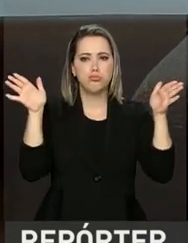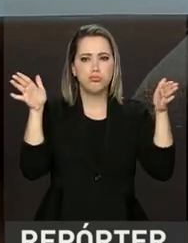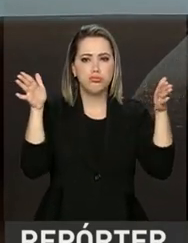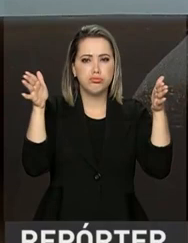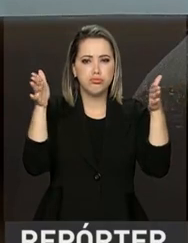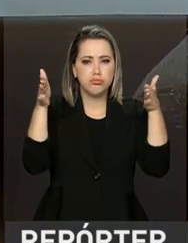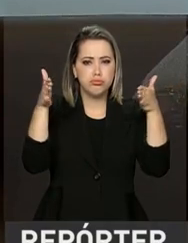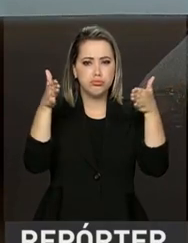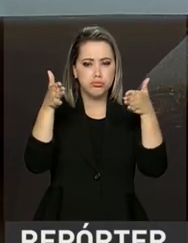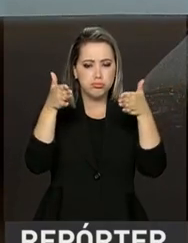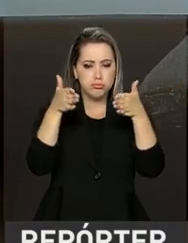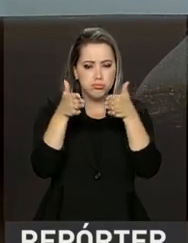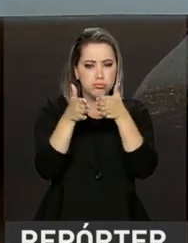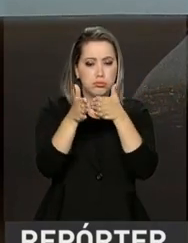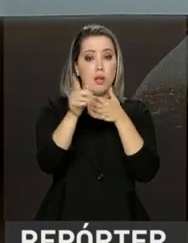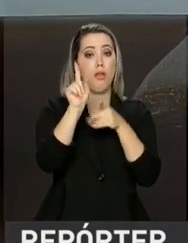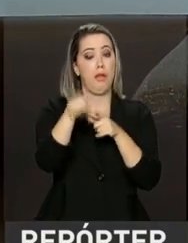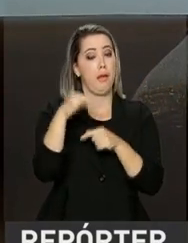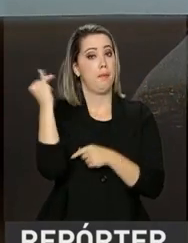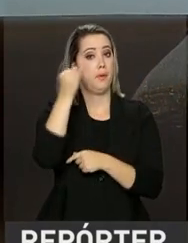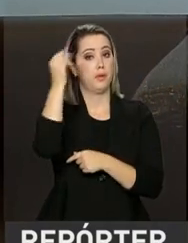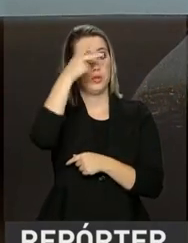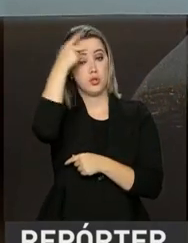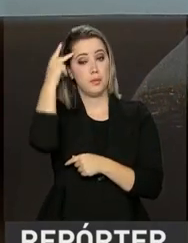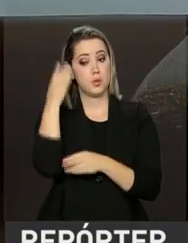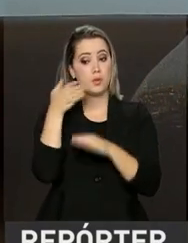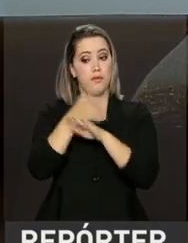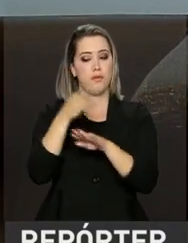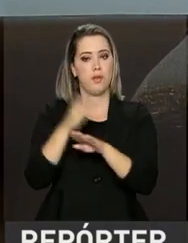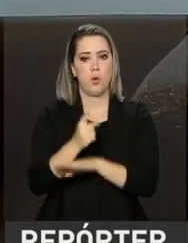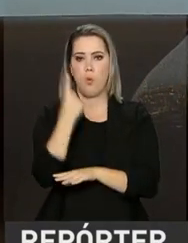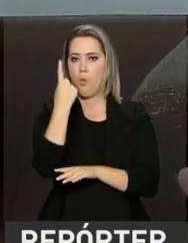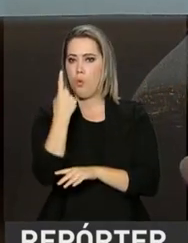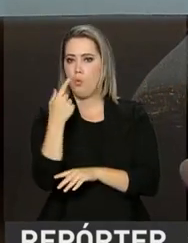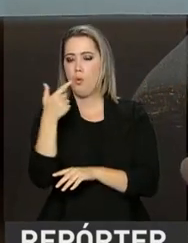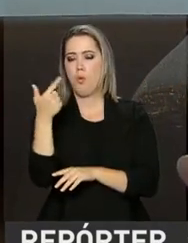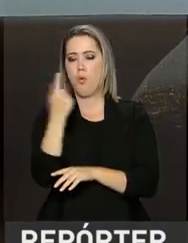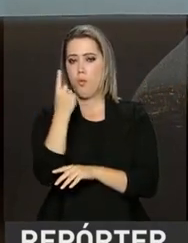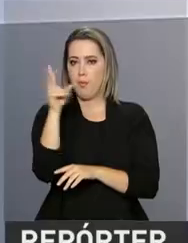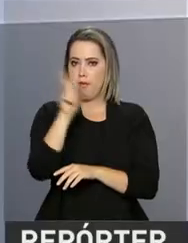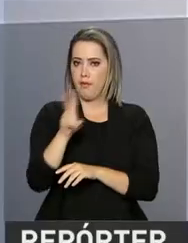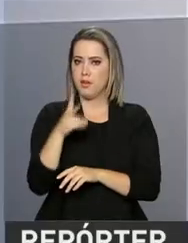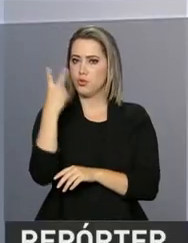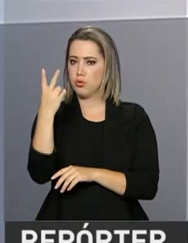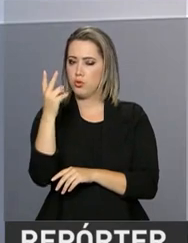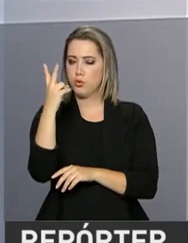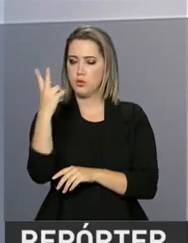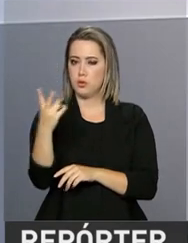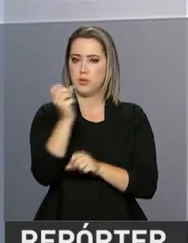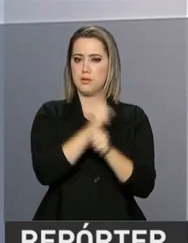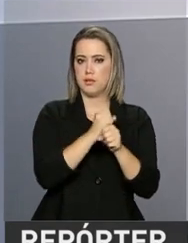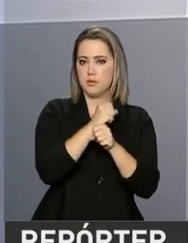que a pessoa vai ao médico pelo menos uma vez a cada dois anos